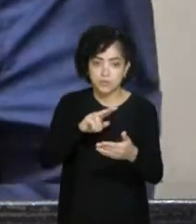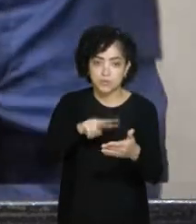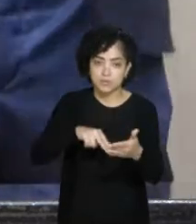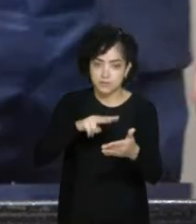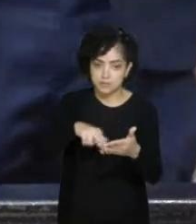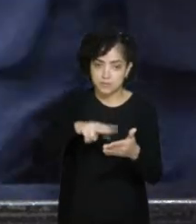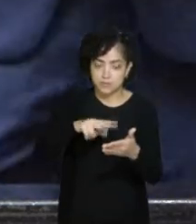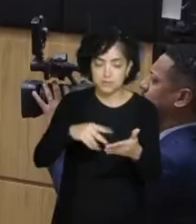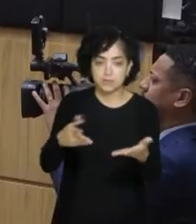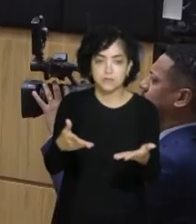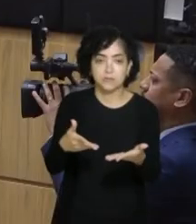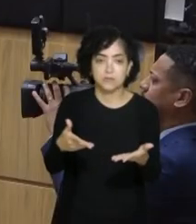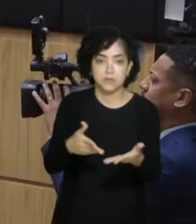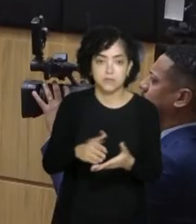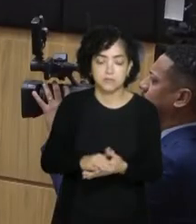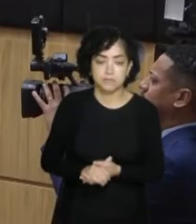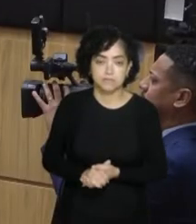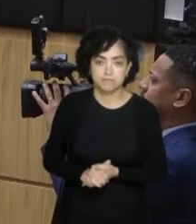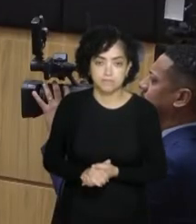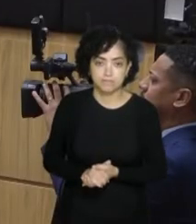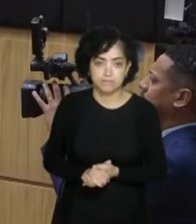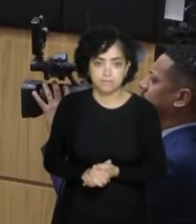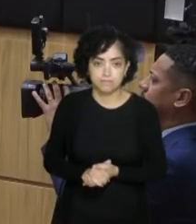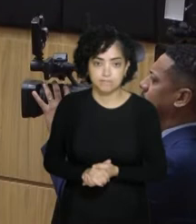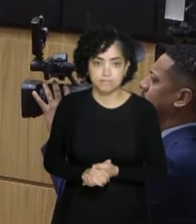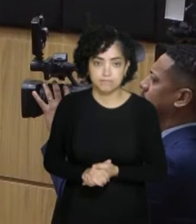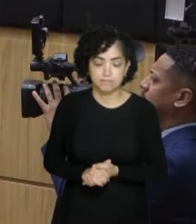senhor presidente.